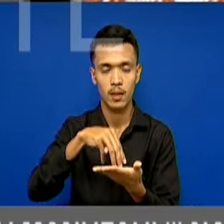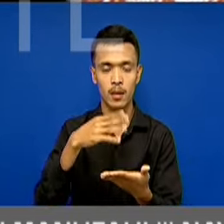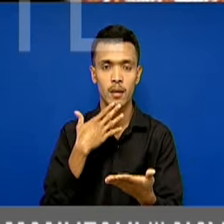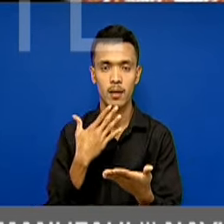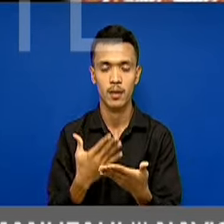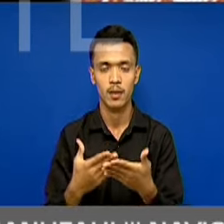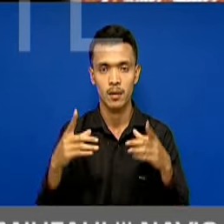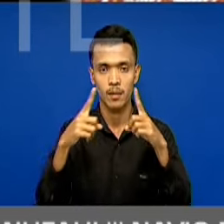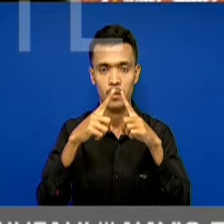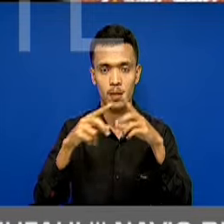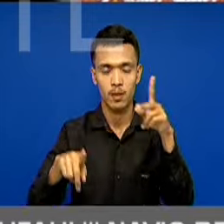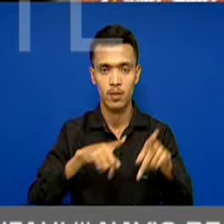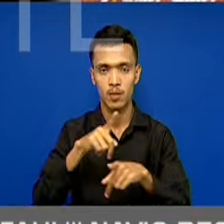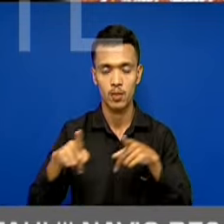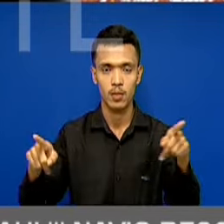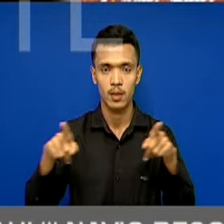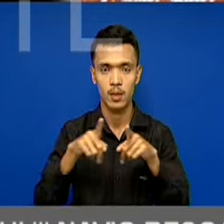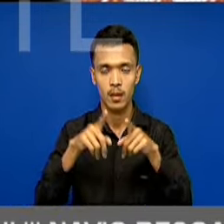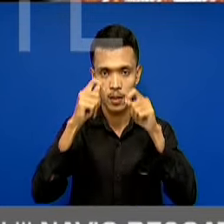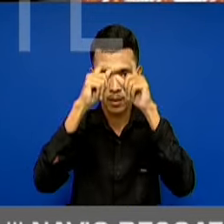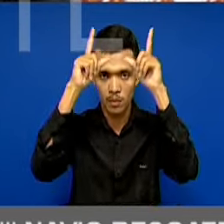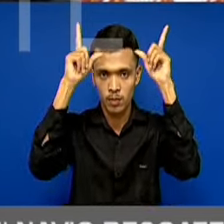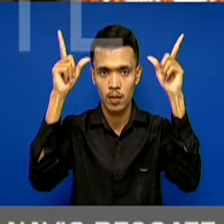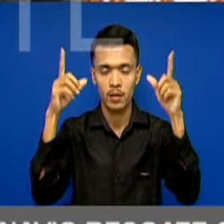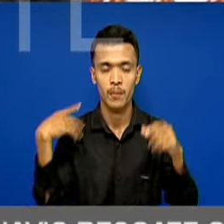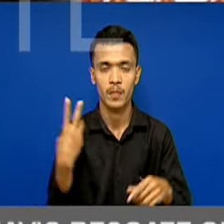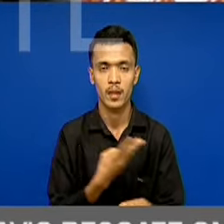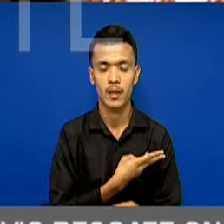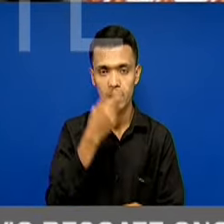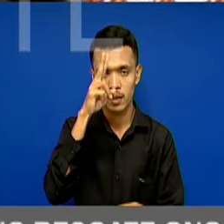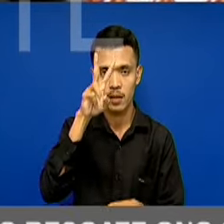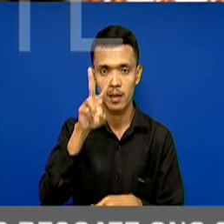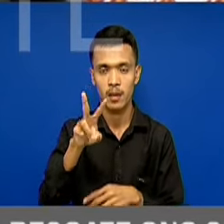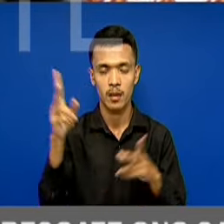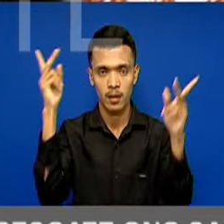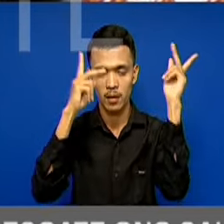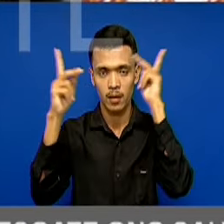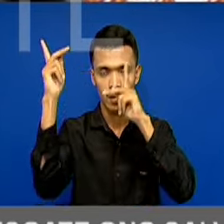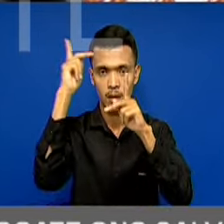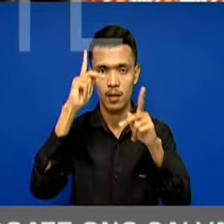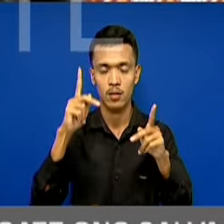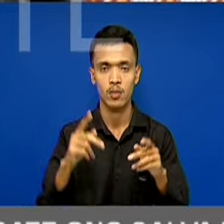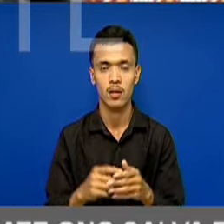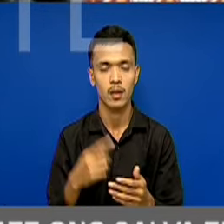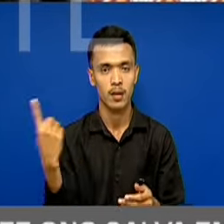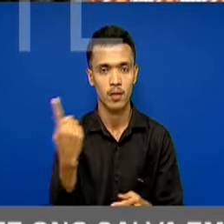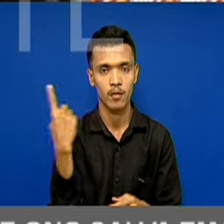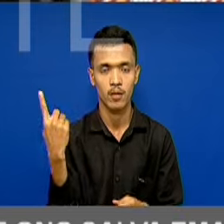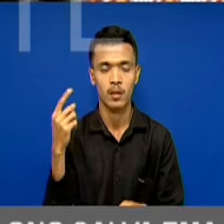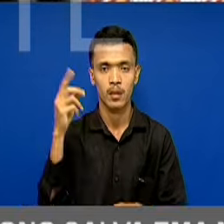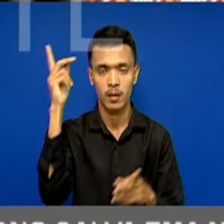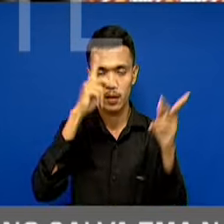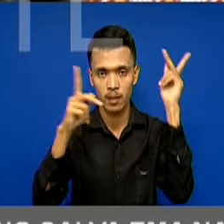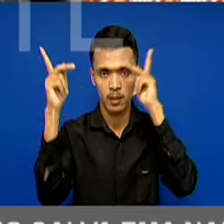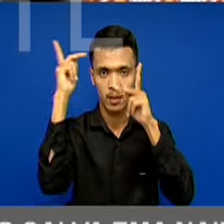na sociedade timorense. E tare, caso ida ne, caso de bebê cona, caso tina